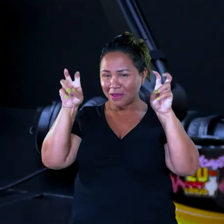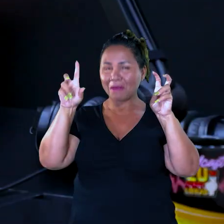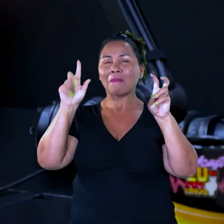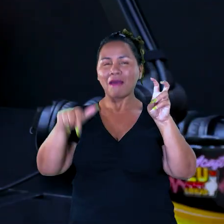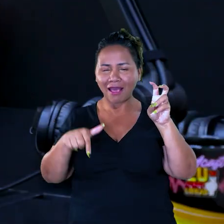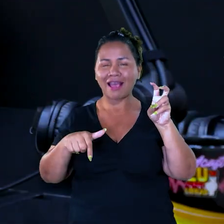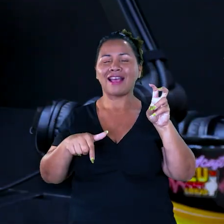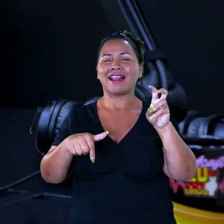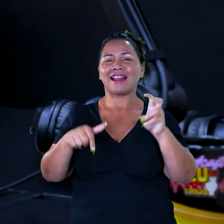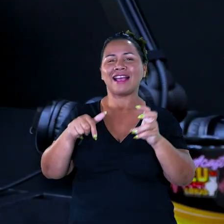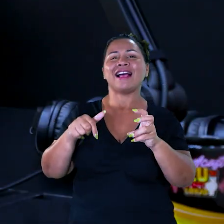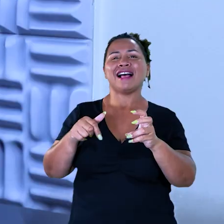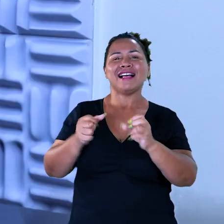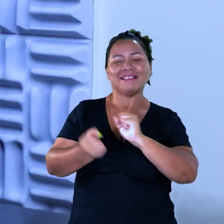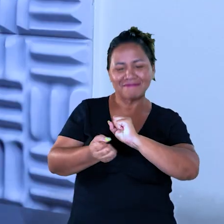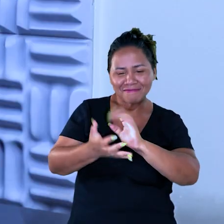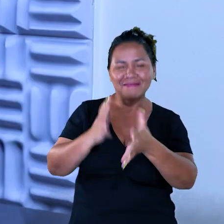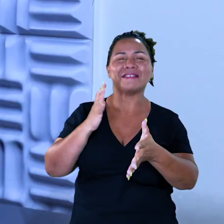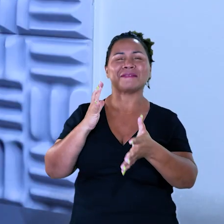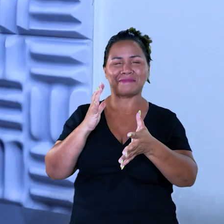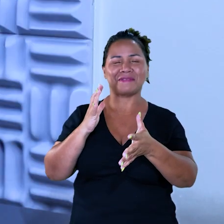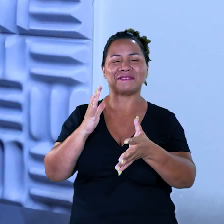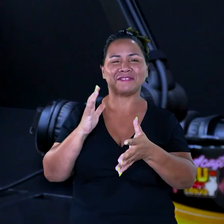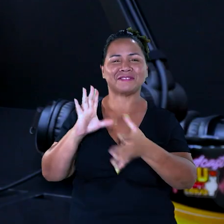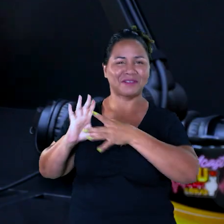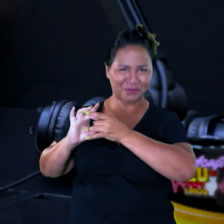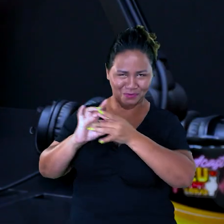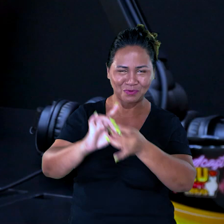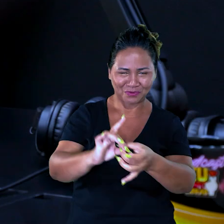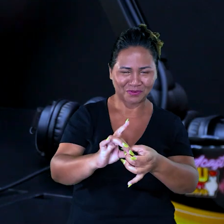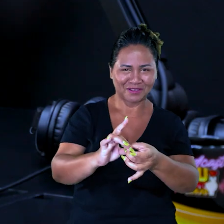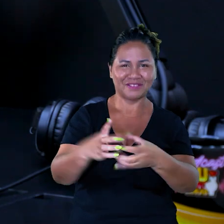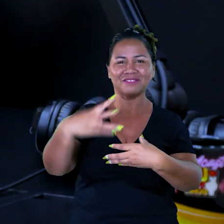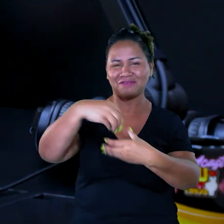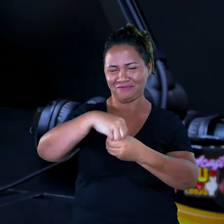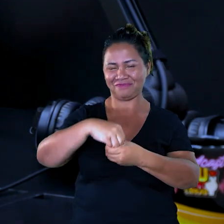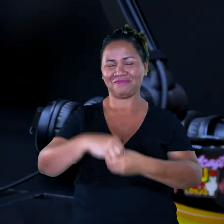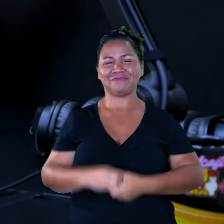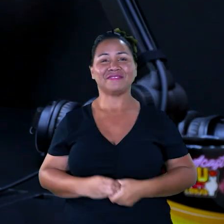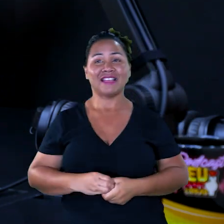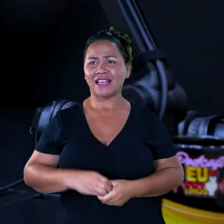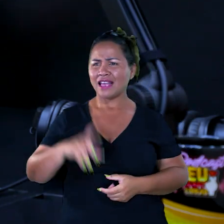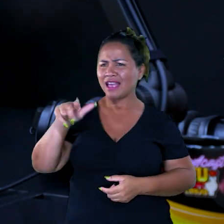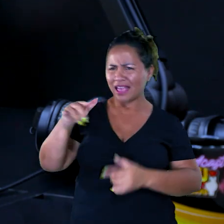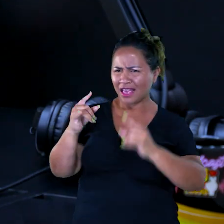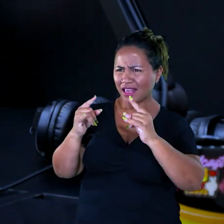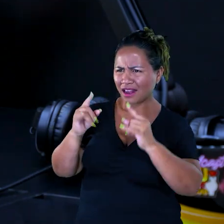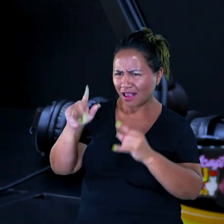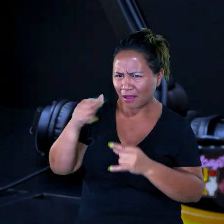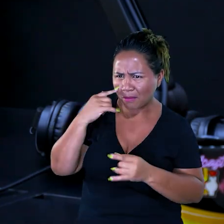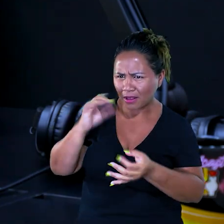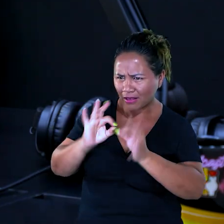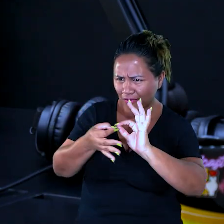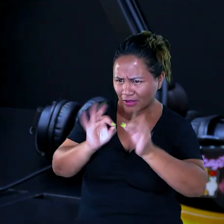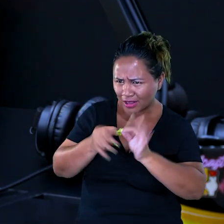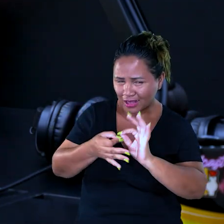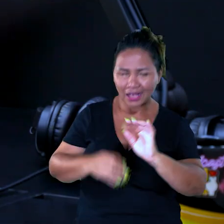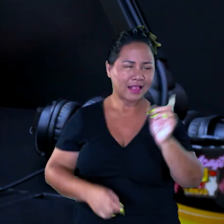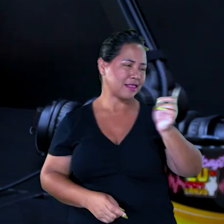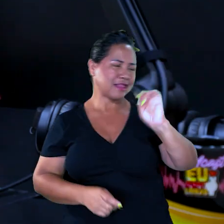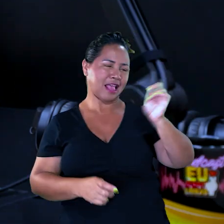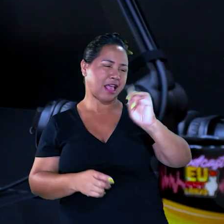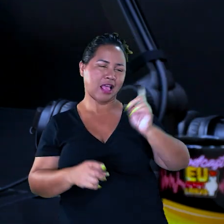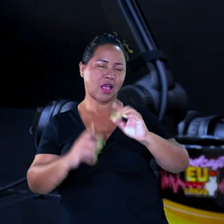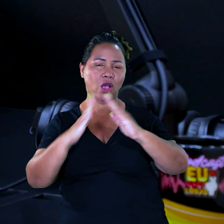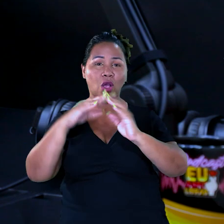em Contexto. Já era Libras em Contexto, era FENES. Né? Não, Libras era um curso contexto? com uma igreja foi dar esse curso. Isso, lá em Braslândia. Era